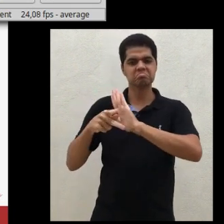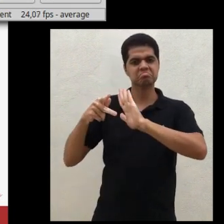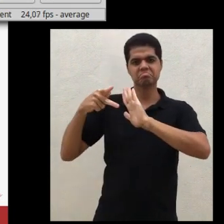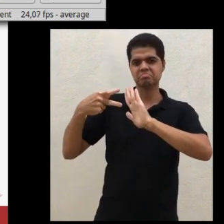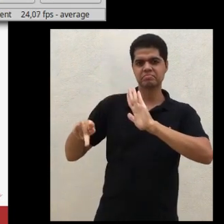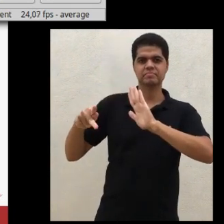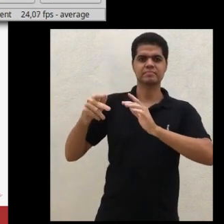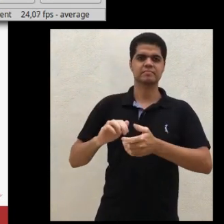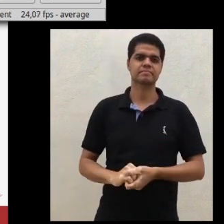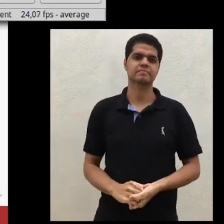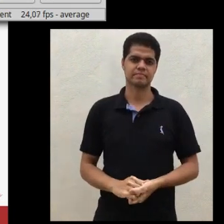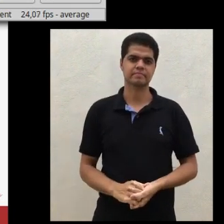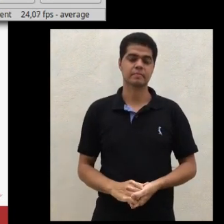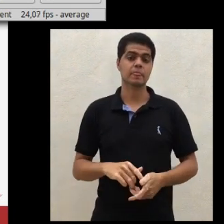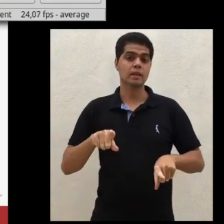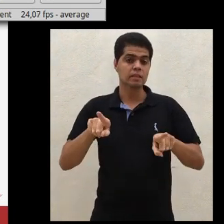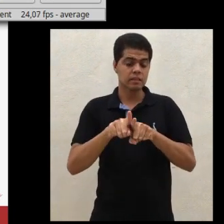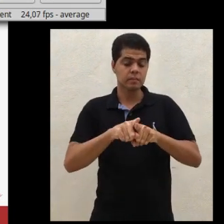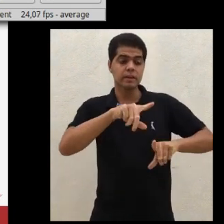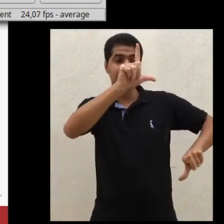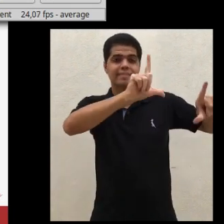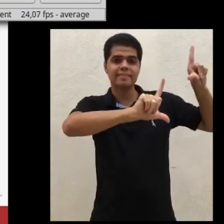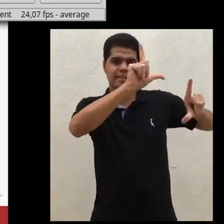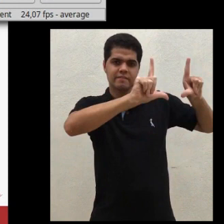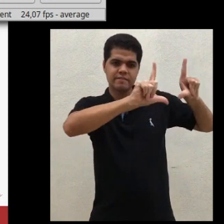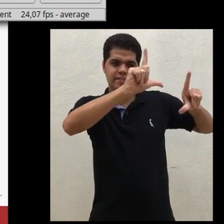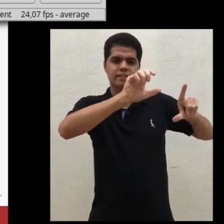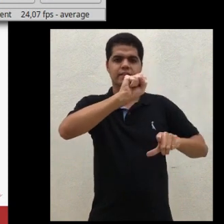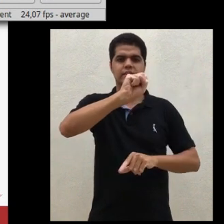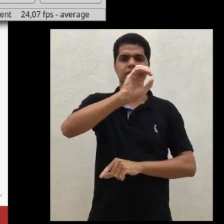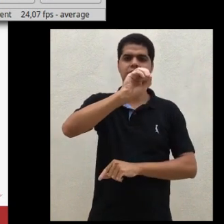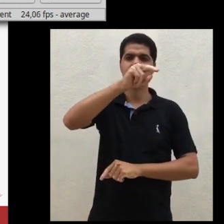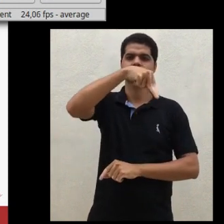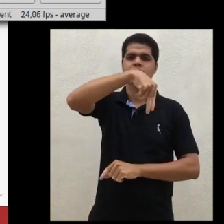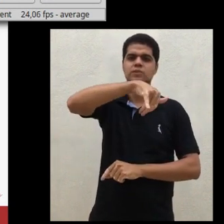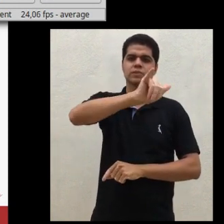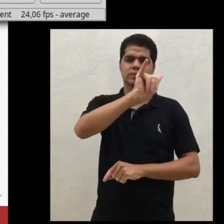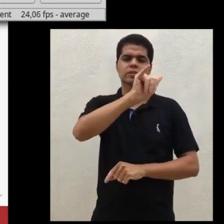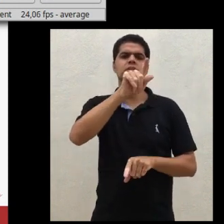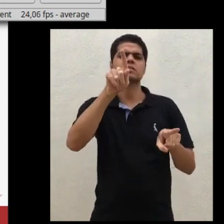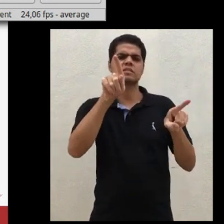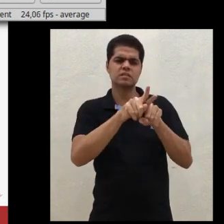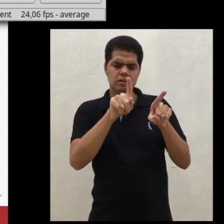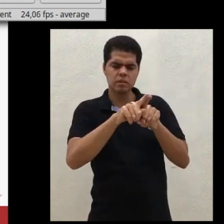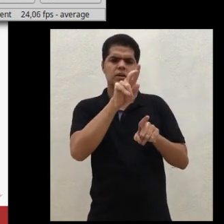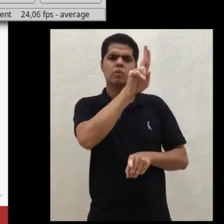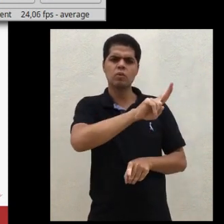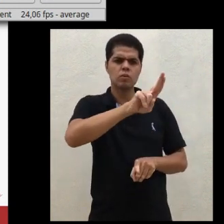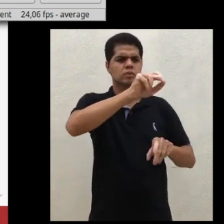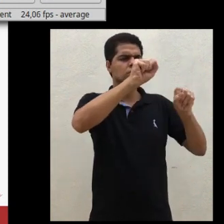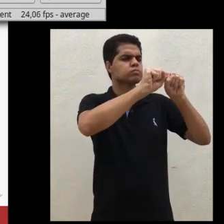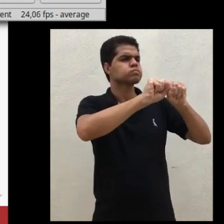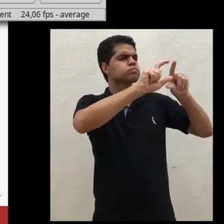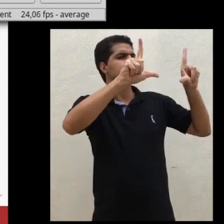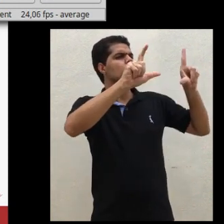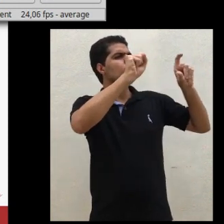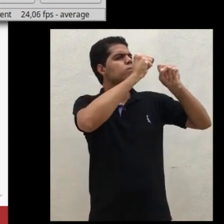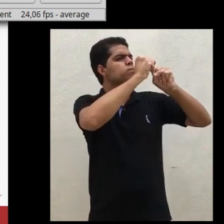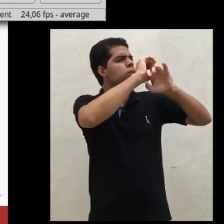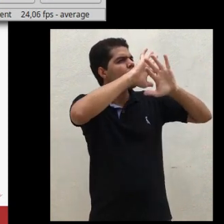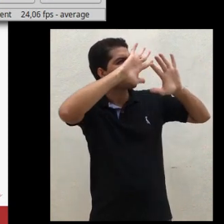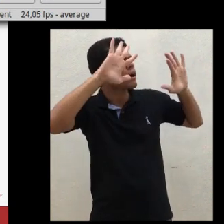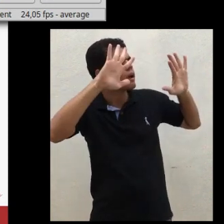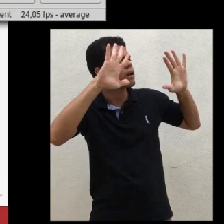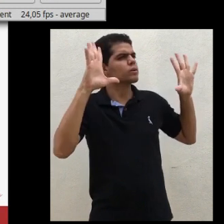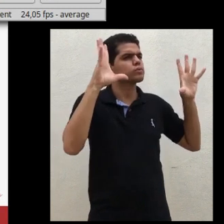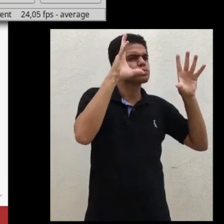ela tem que lavar aquela roupa, né? A TV Sony já usa a lógica fuzzy para ajustar automaticamente o contraste, o brilho, nitidez